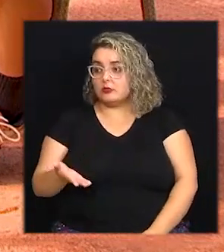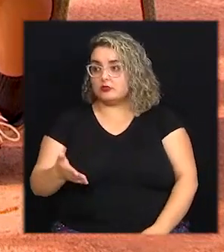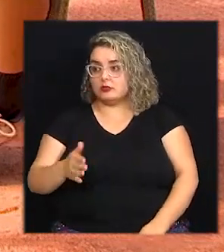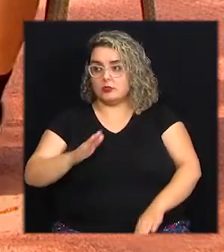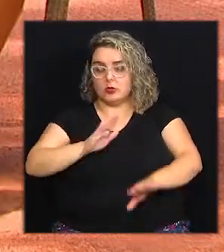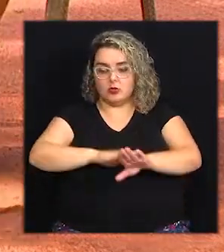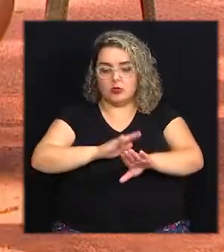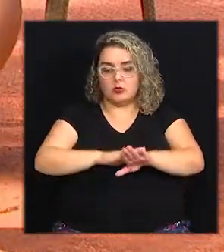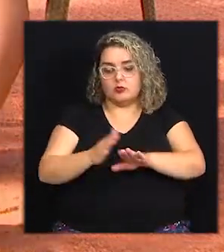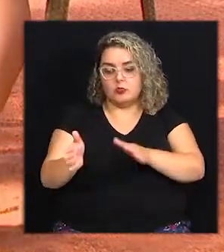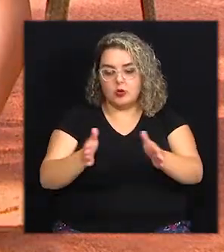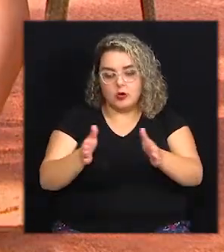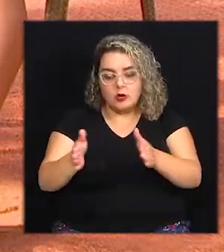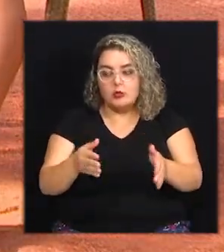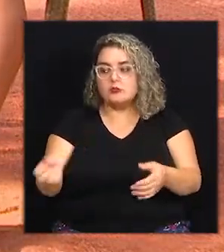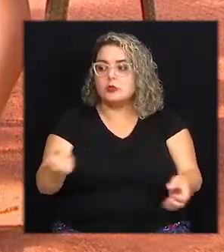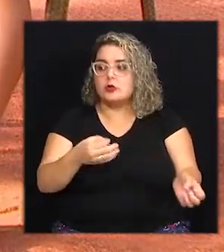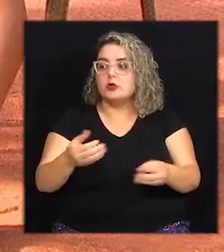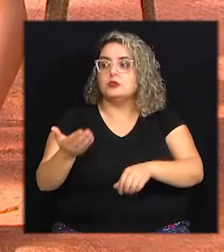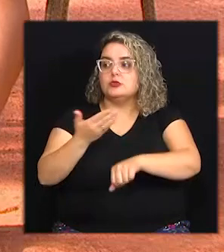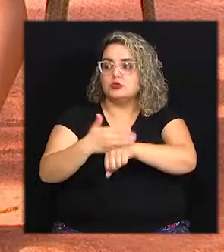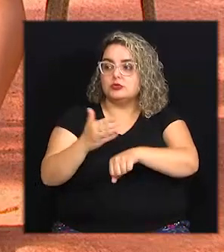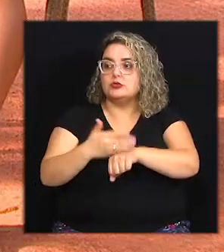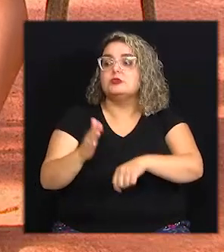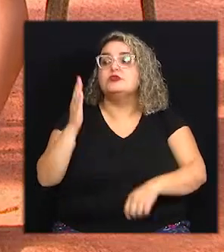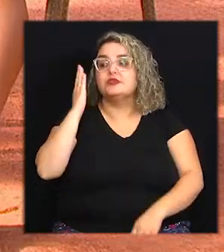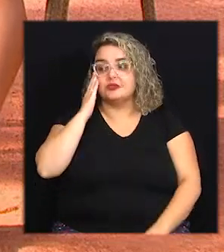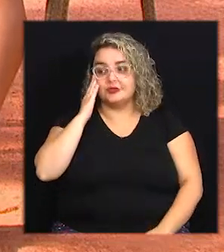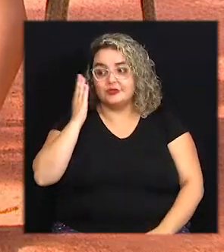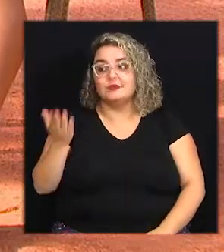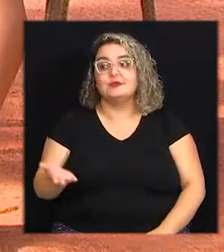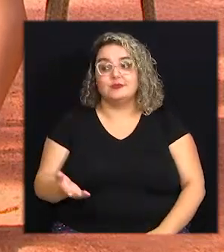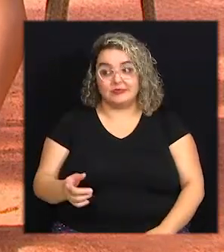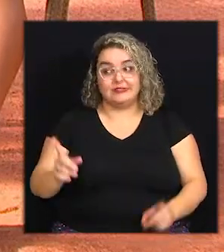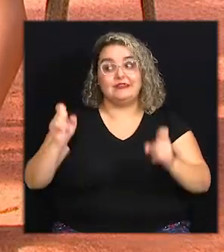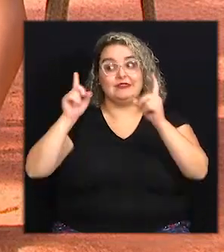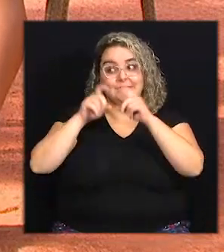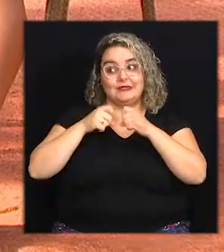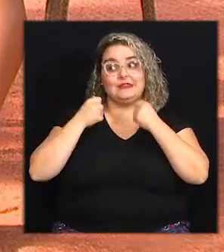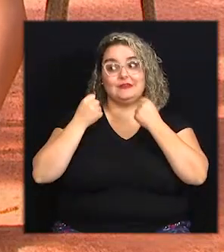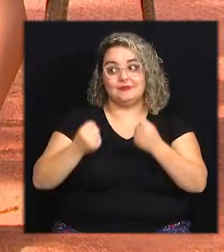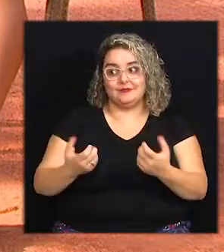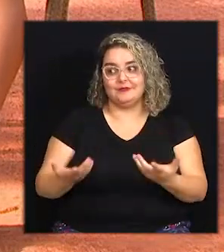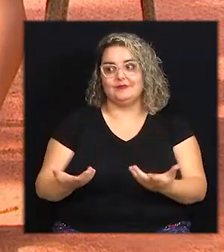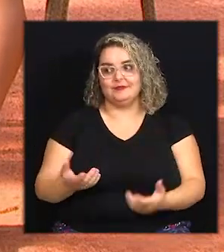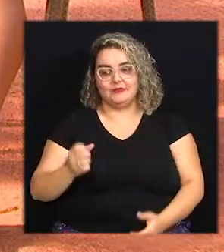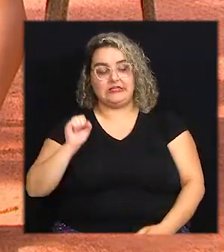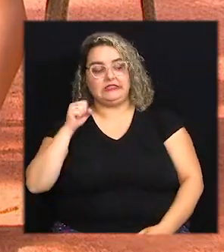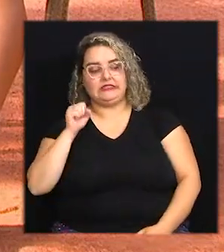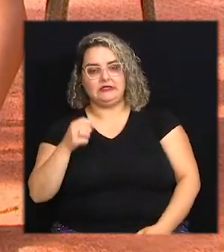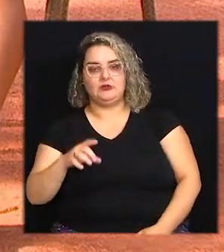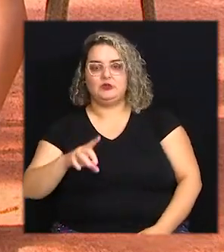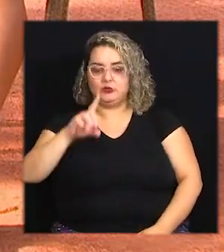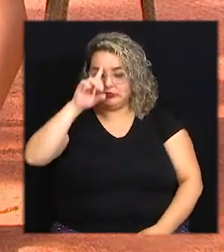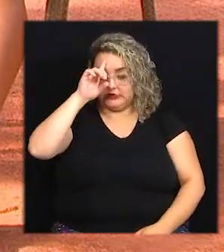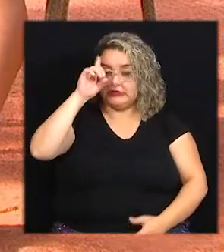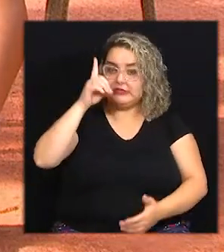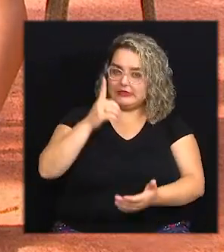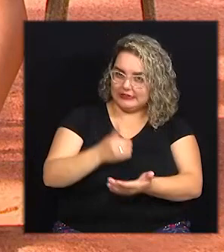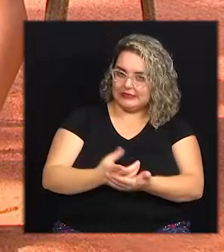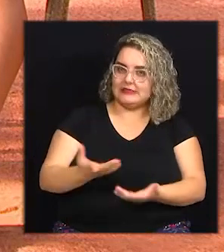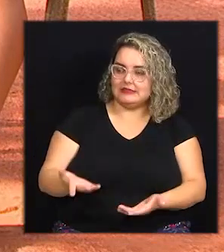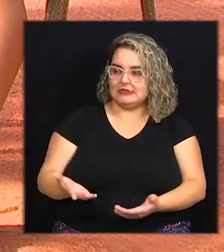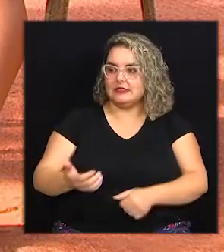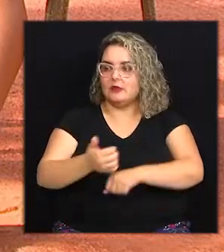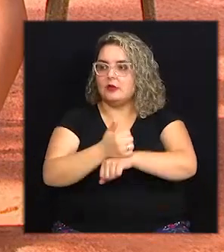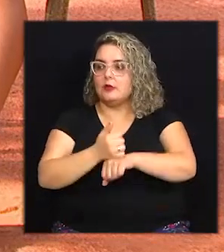atual momento e sobre treinamento também, que a gente sabe que é muito árduo, né? Quando você decide essa carreira, não é fácil